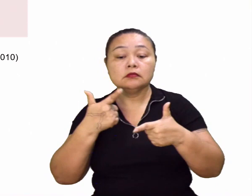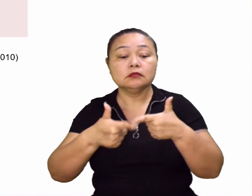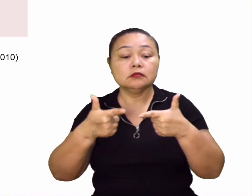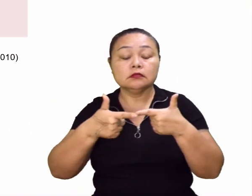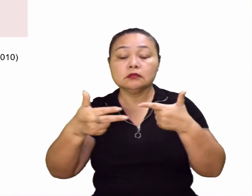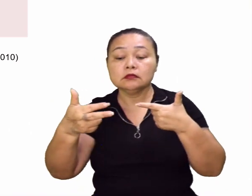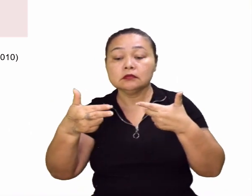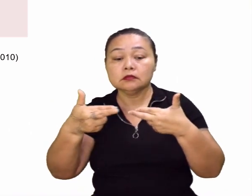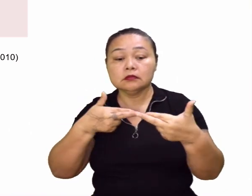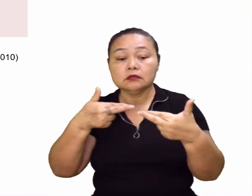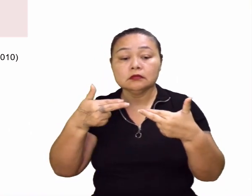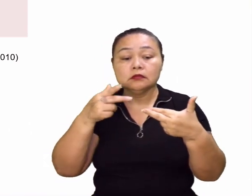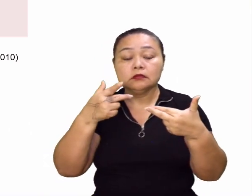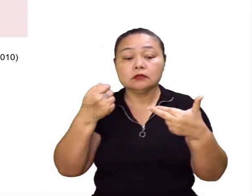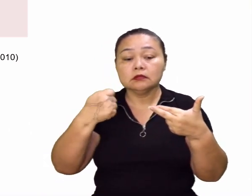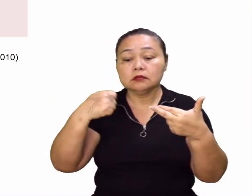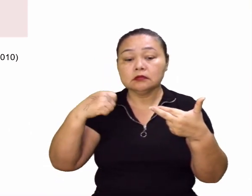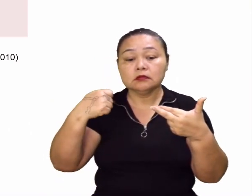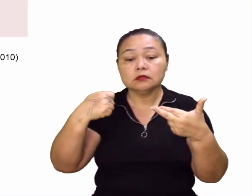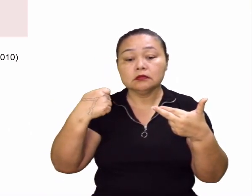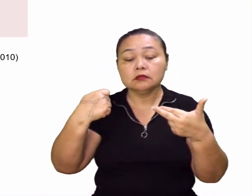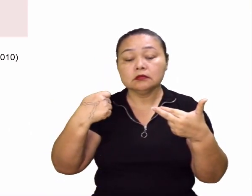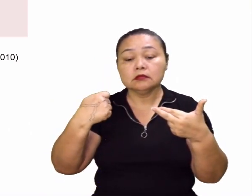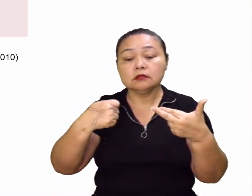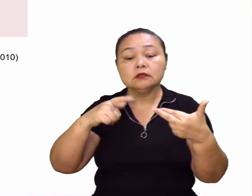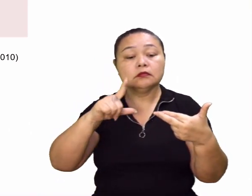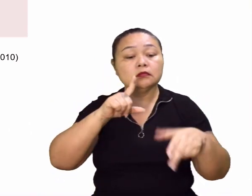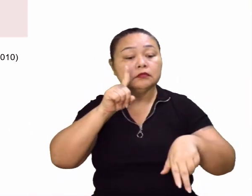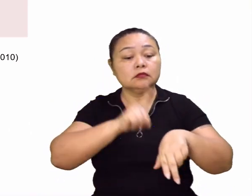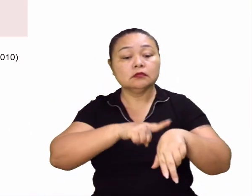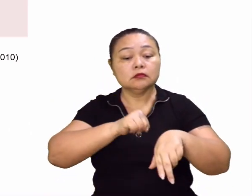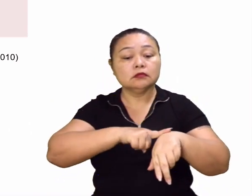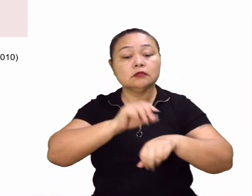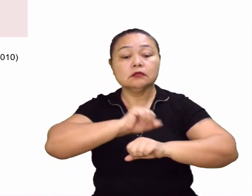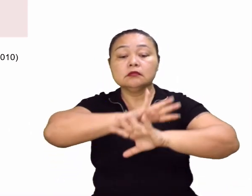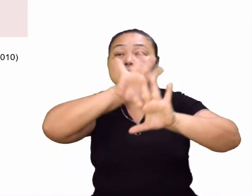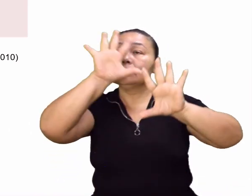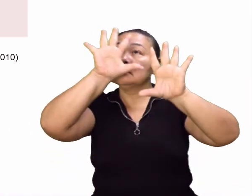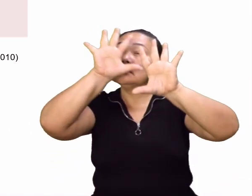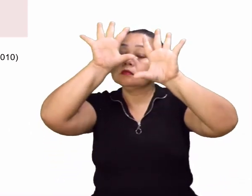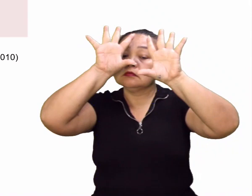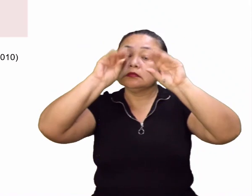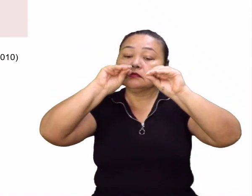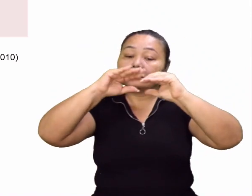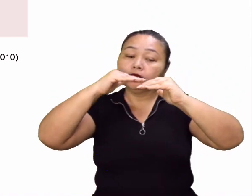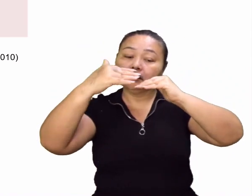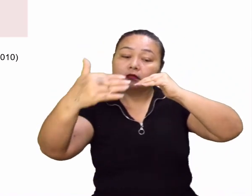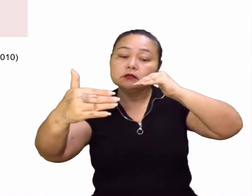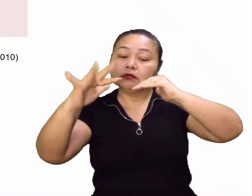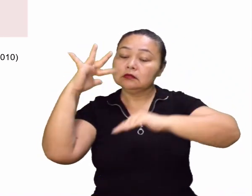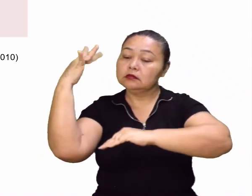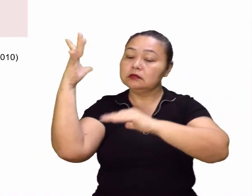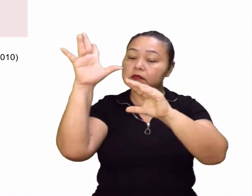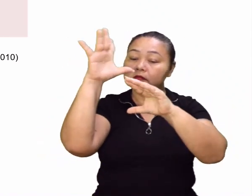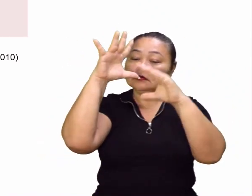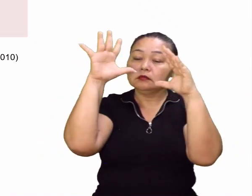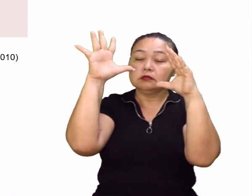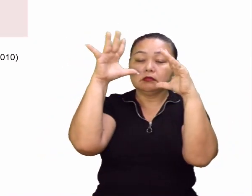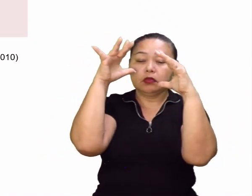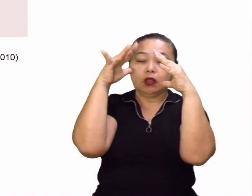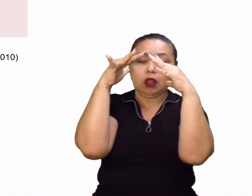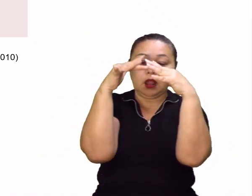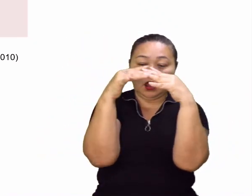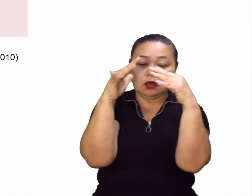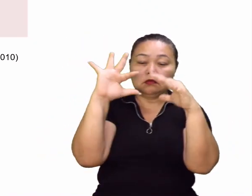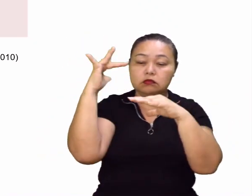problema relativo à necessidade de ter um tempo claro, sem nuvens ou sobre áreas de florestas densas. A